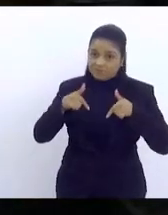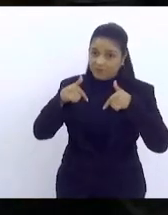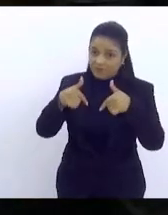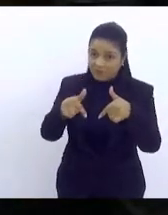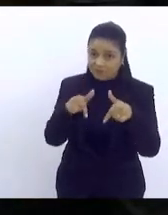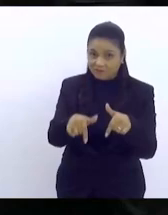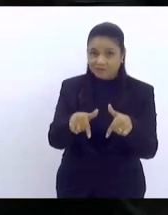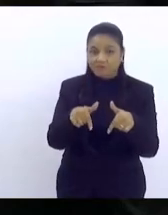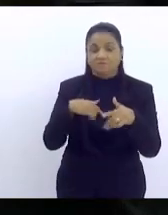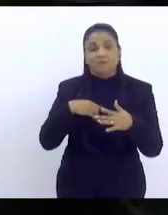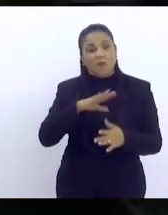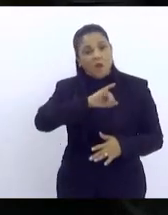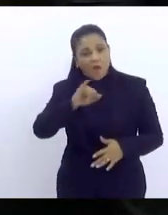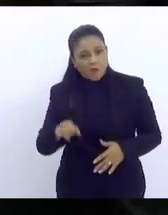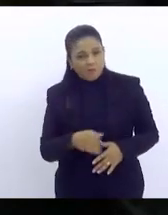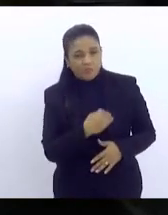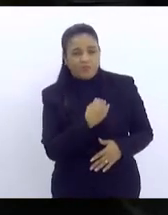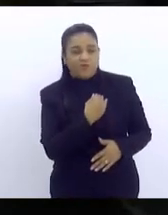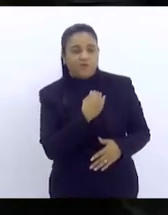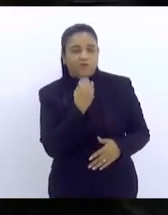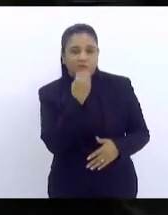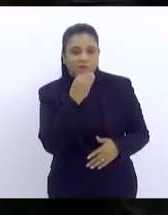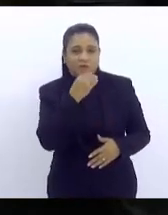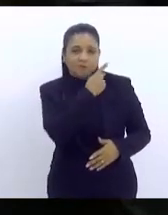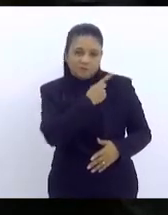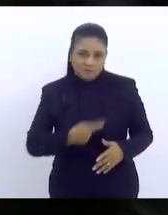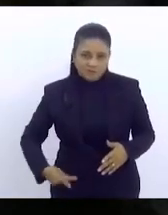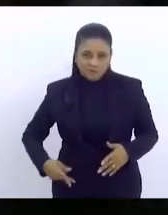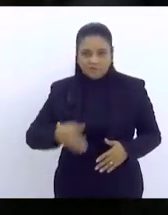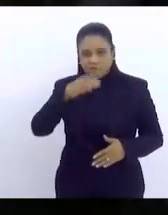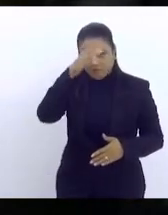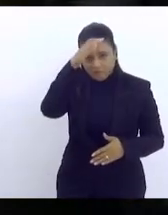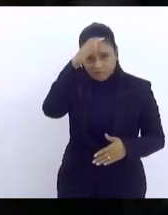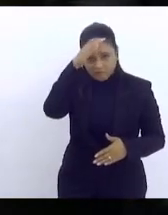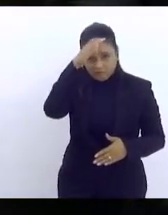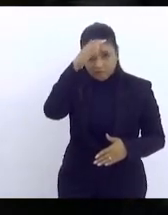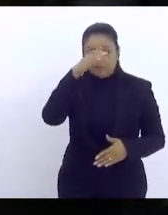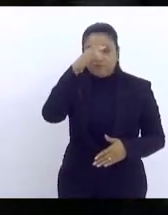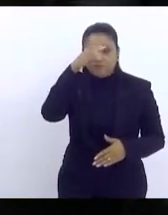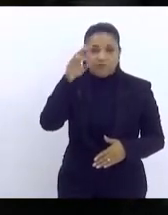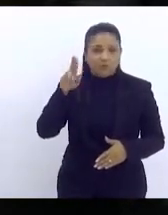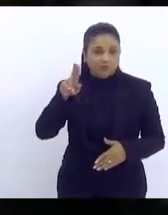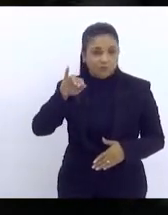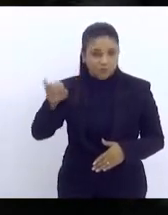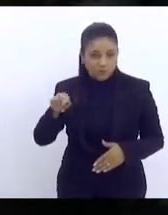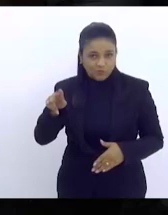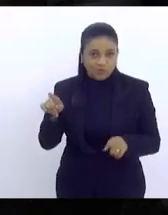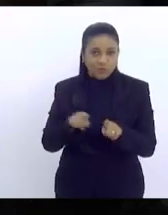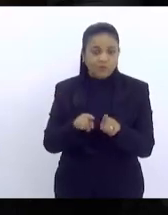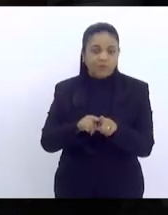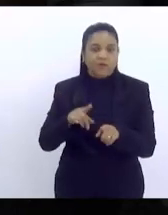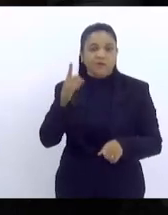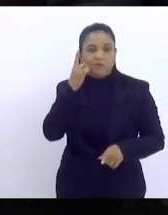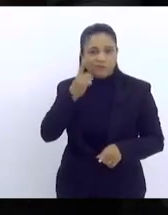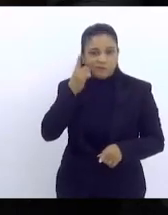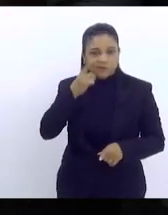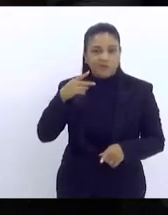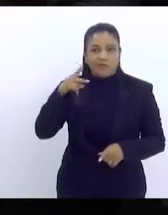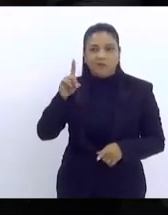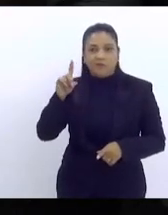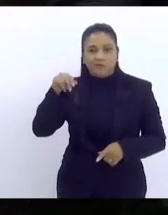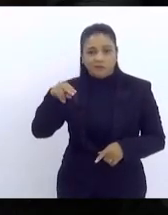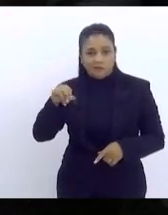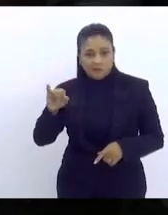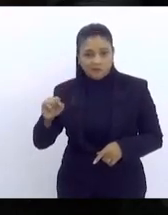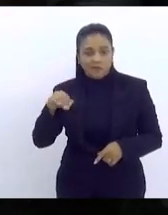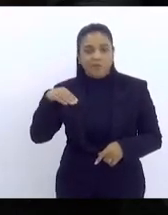aproveitando a presidente a presidência aqui da Nobre deputada Dani Monteiro que a comissão de direitos humanos faça uma visita